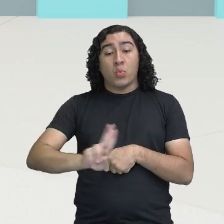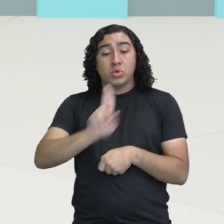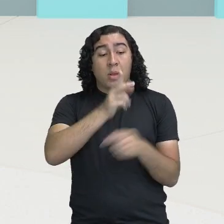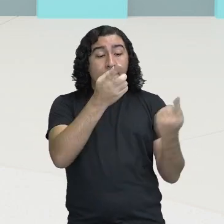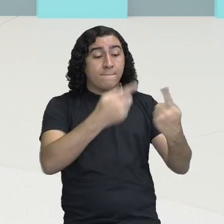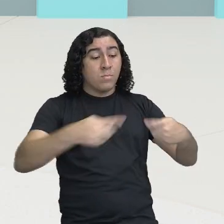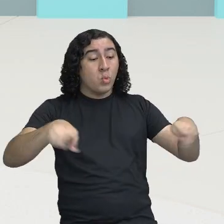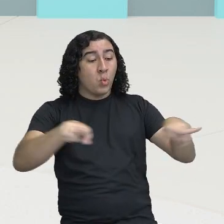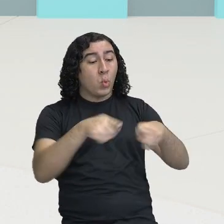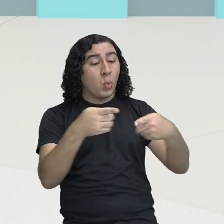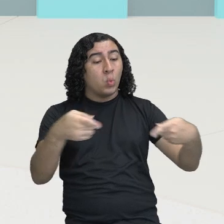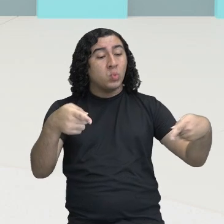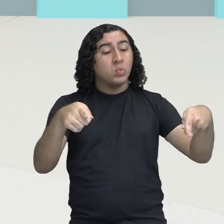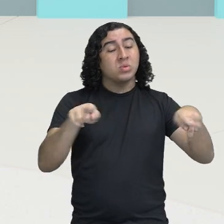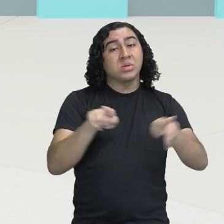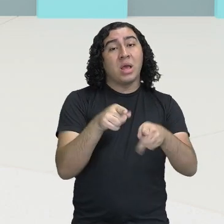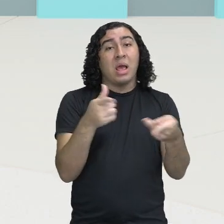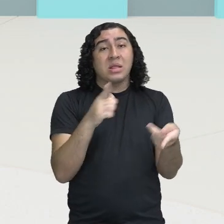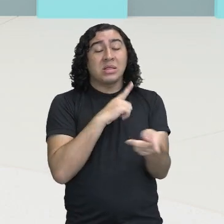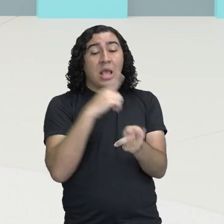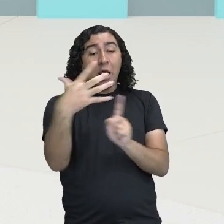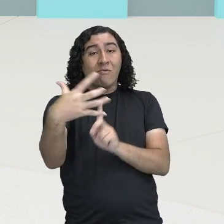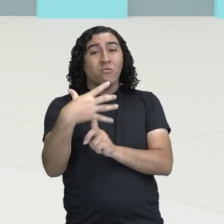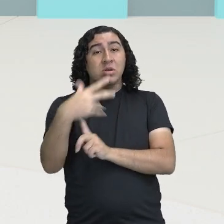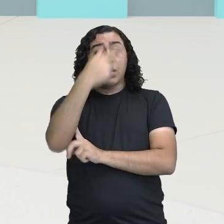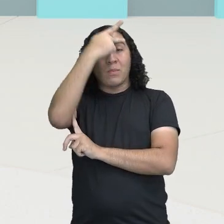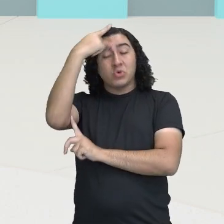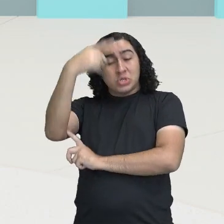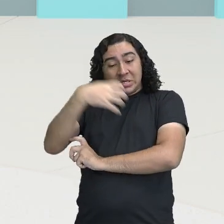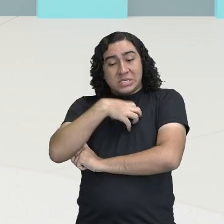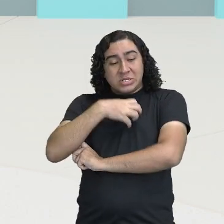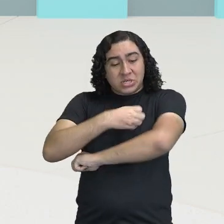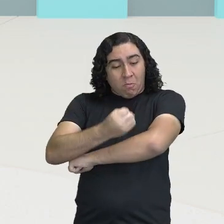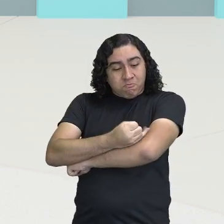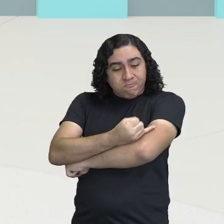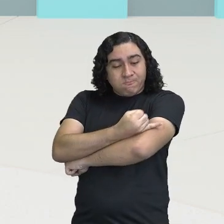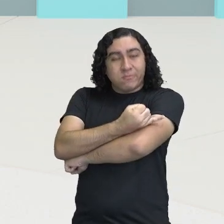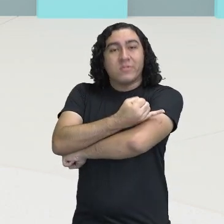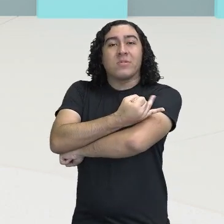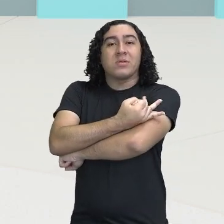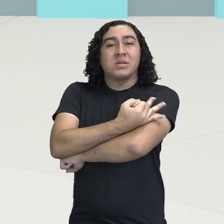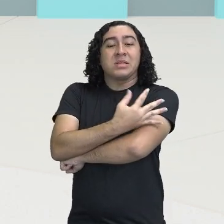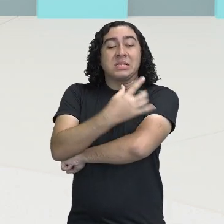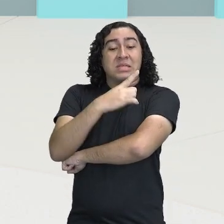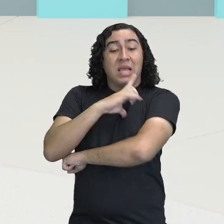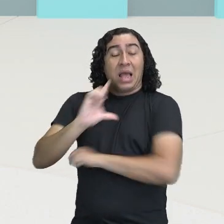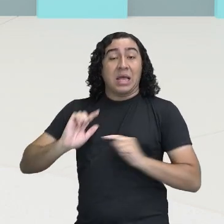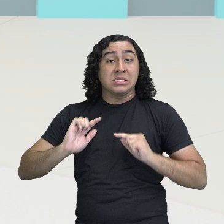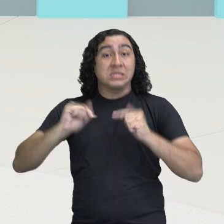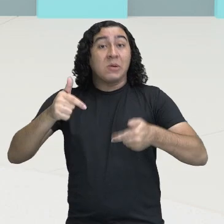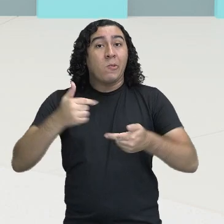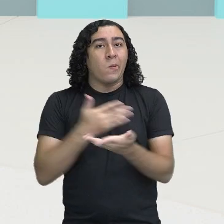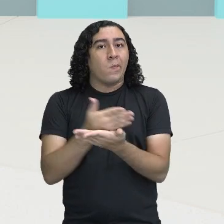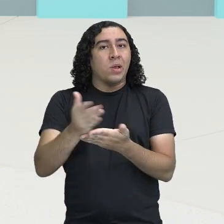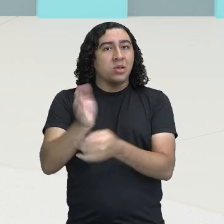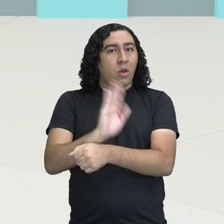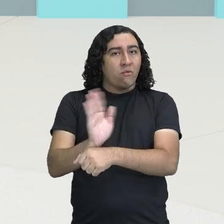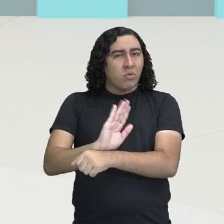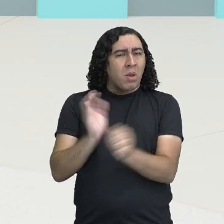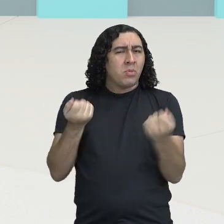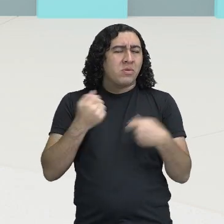para aflorar aquela emoção, aquele momento impactante, né? Seja no